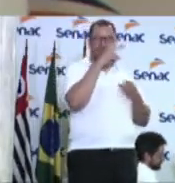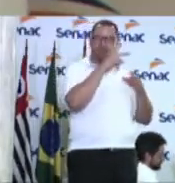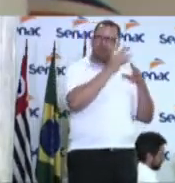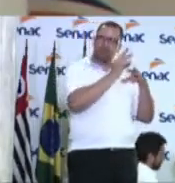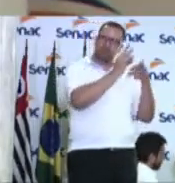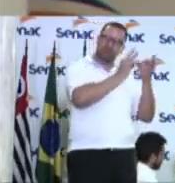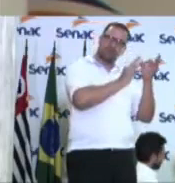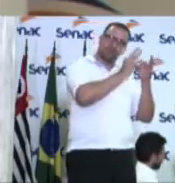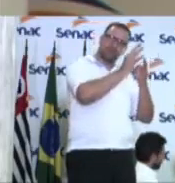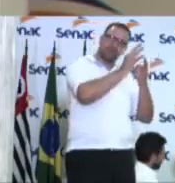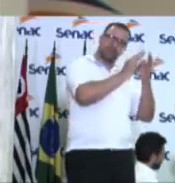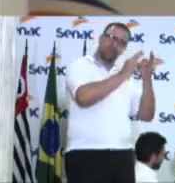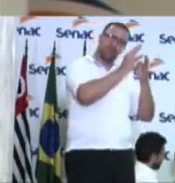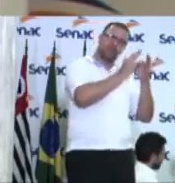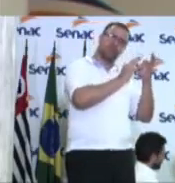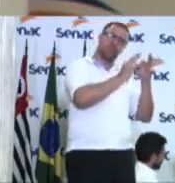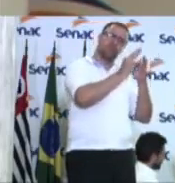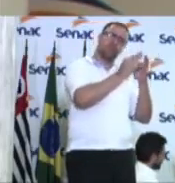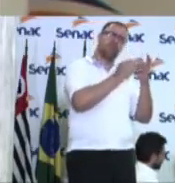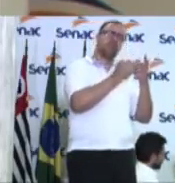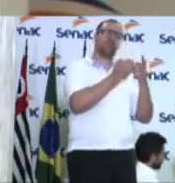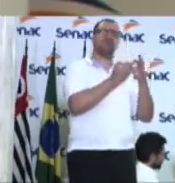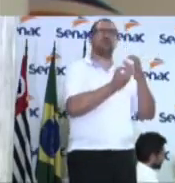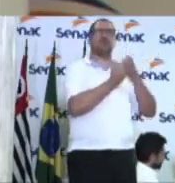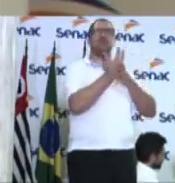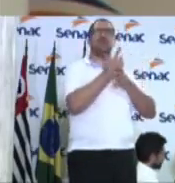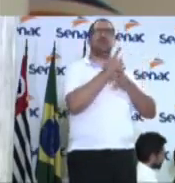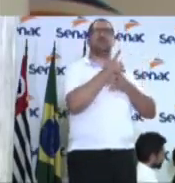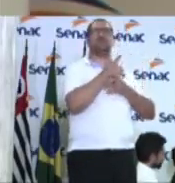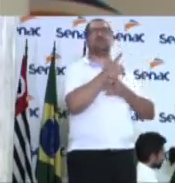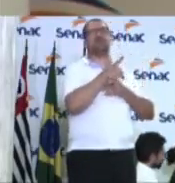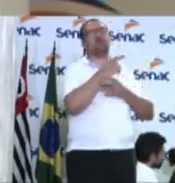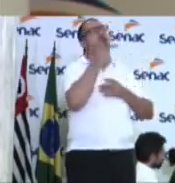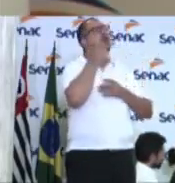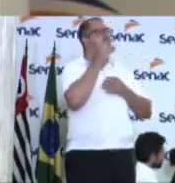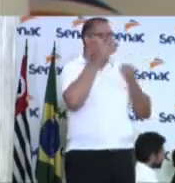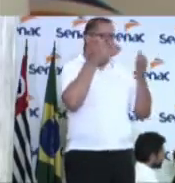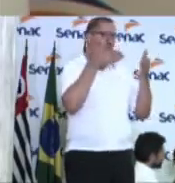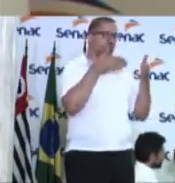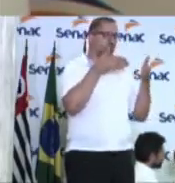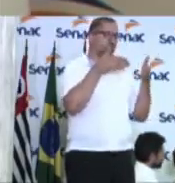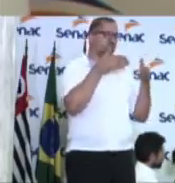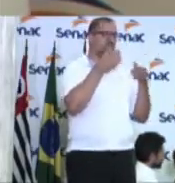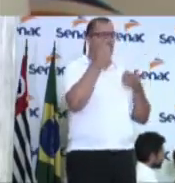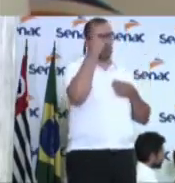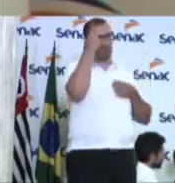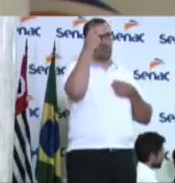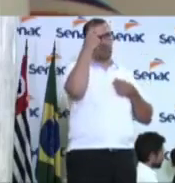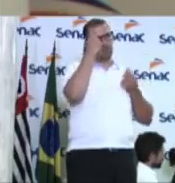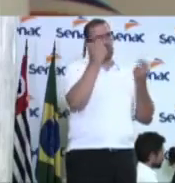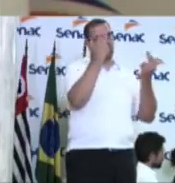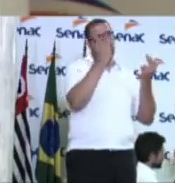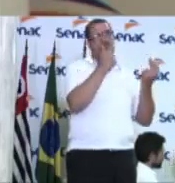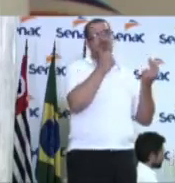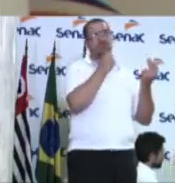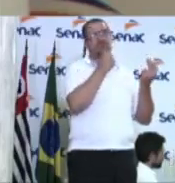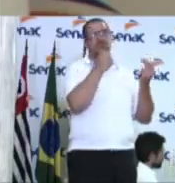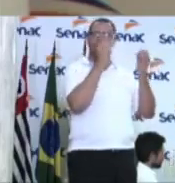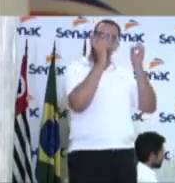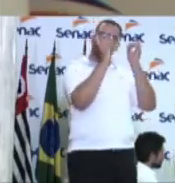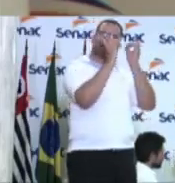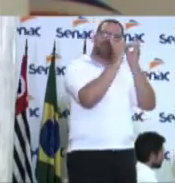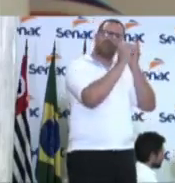formatação, como criativa, uma formatação. Eu sentava para criar e dizia assim, agora eu vou pensar como um homem. E era